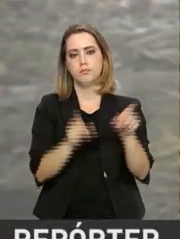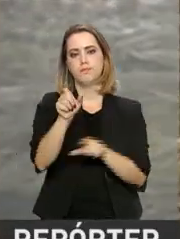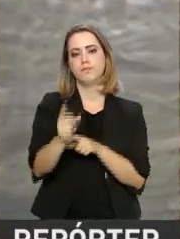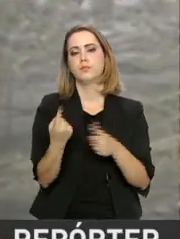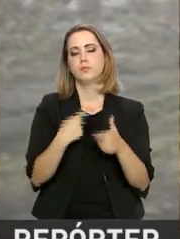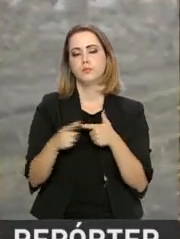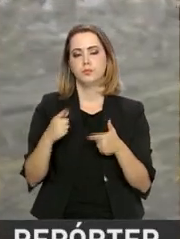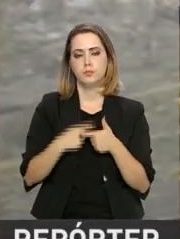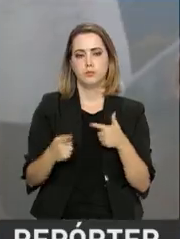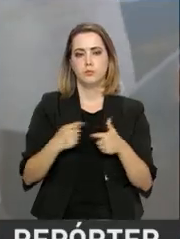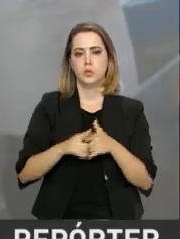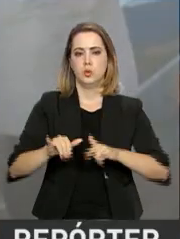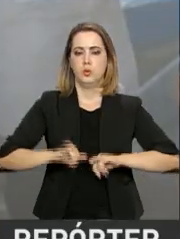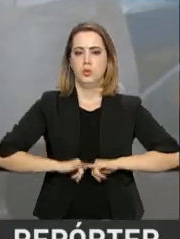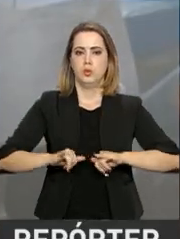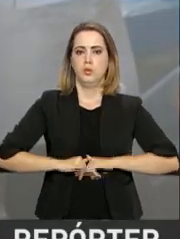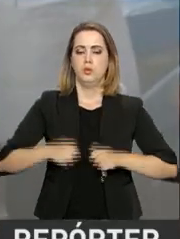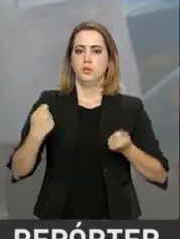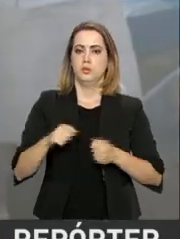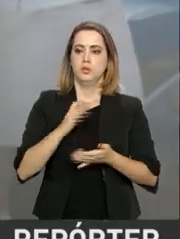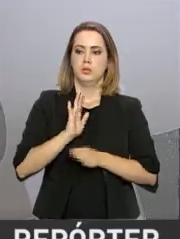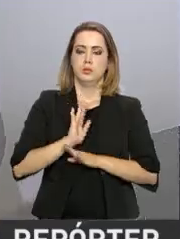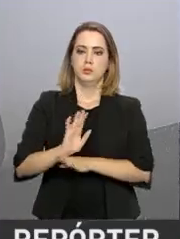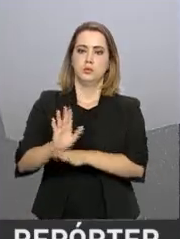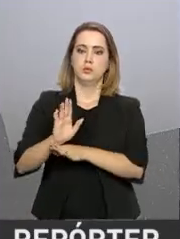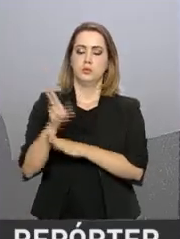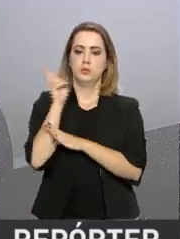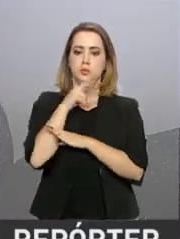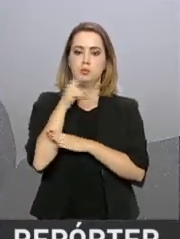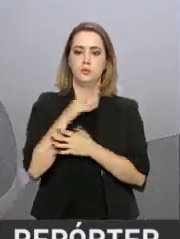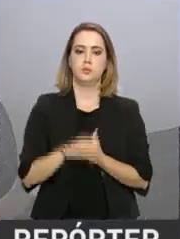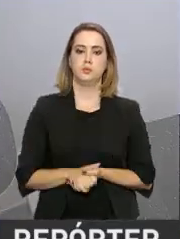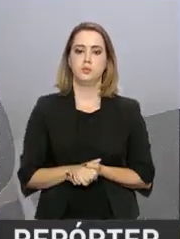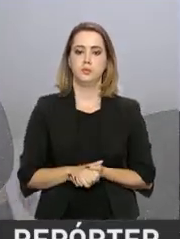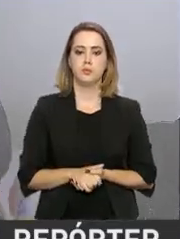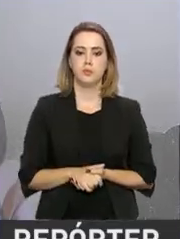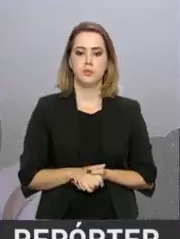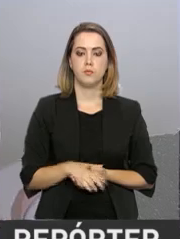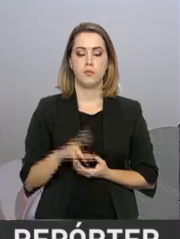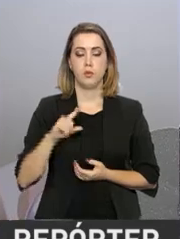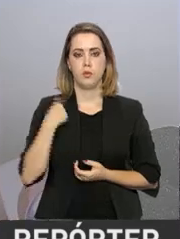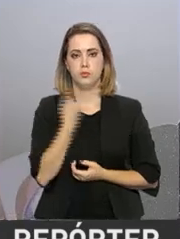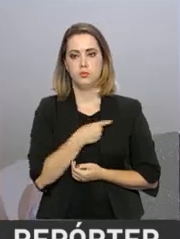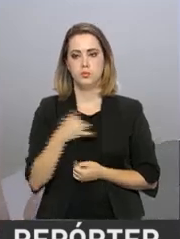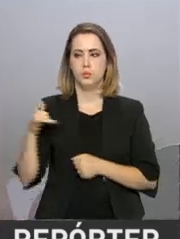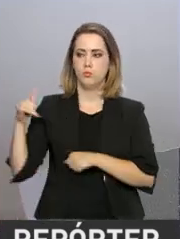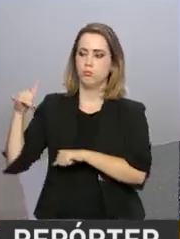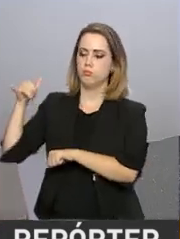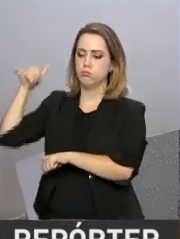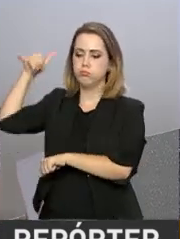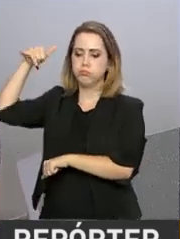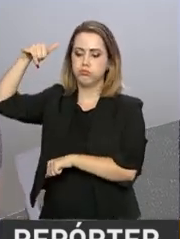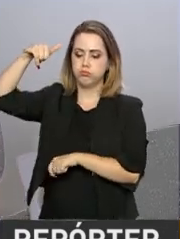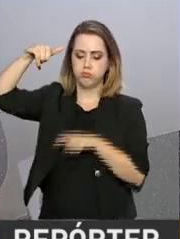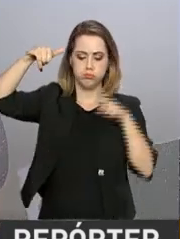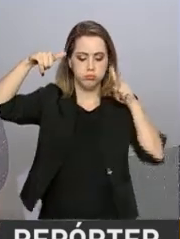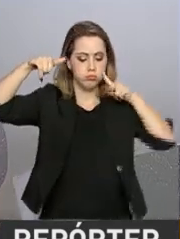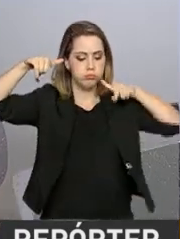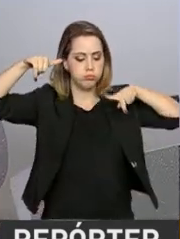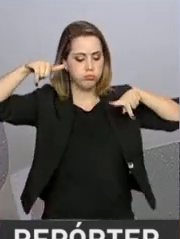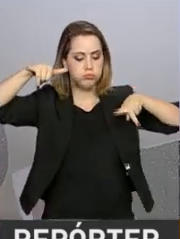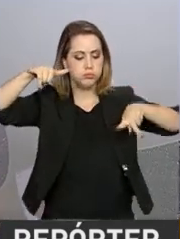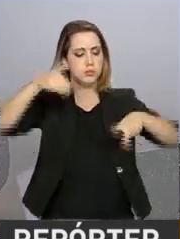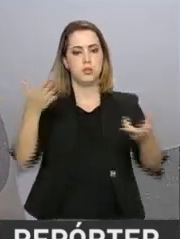afetados e precisam de ajuda rápida a gente consegue sobrevoar e ver as áreas que estão com calamidade naquele